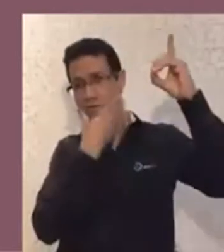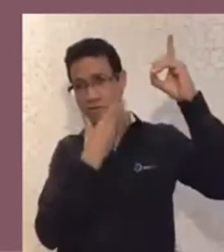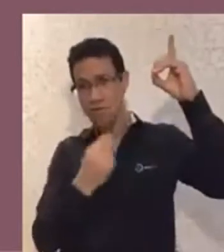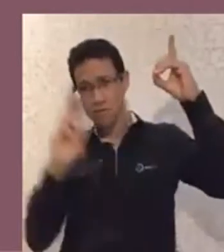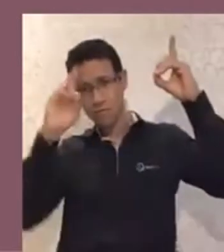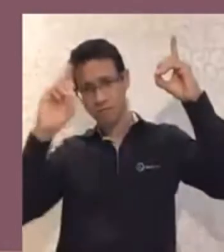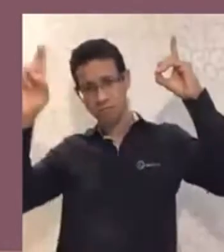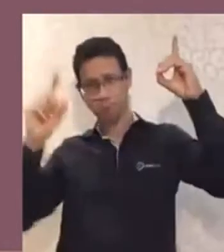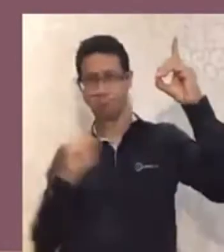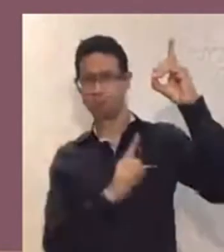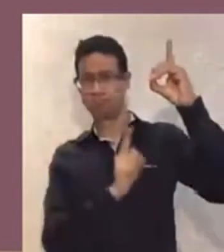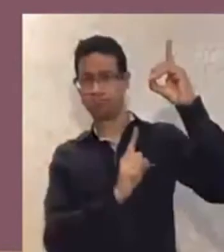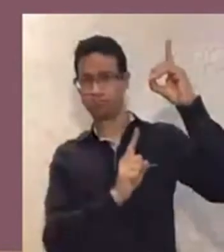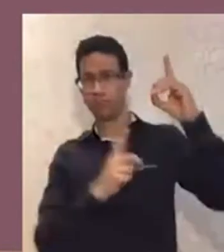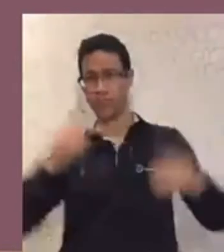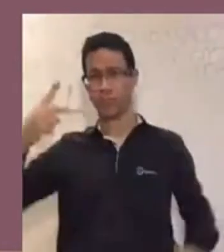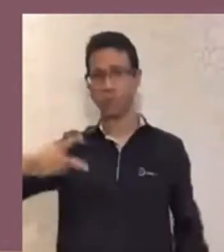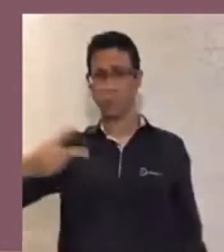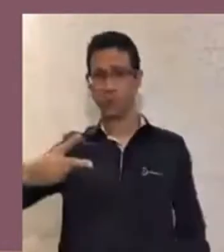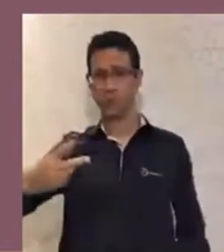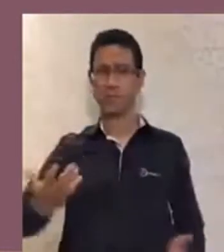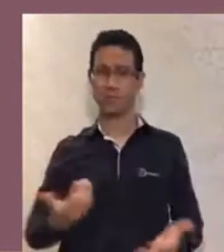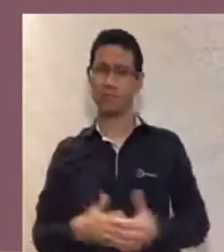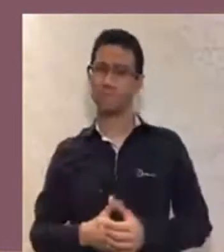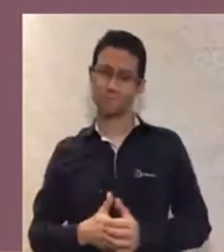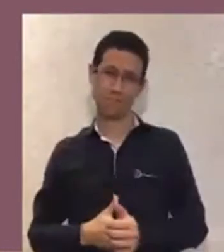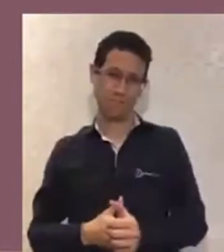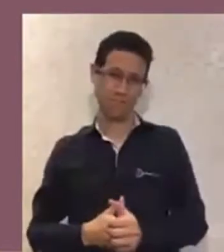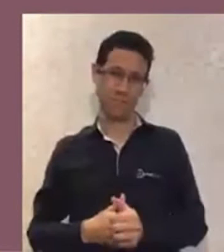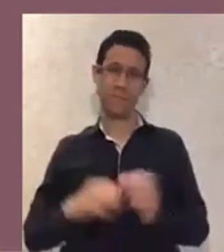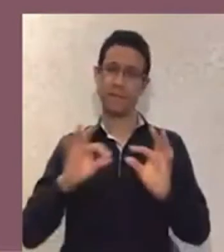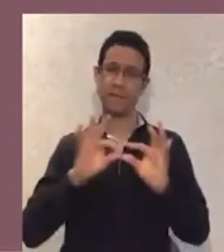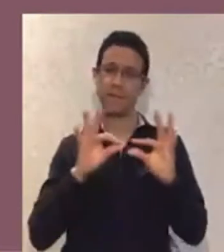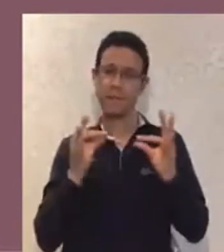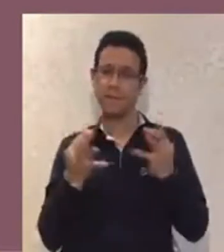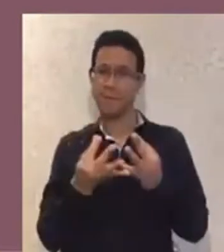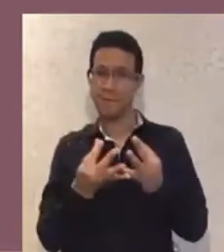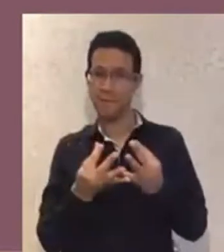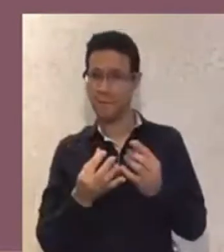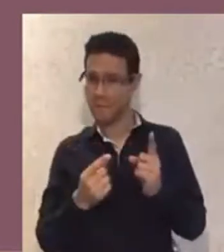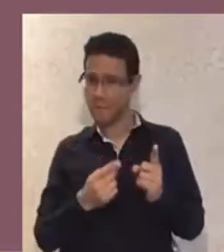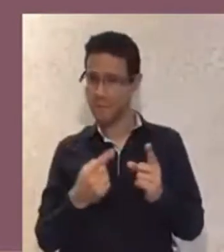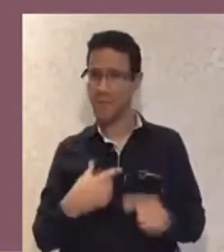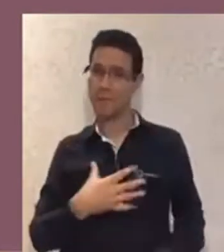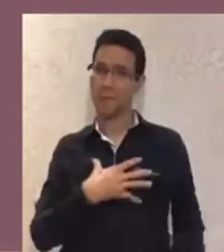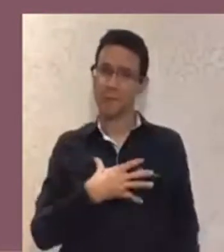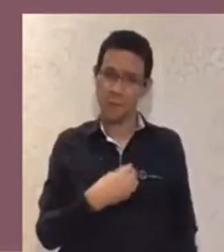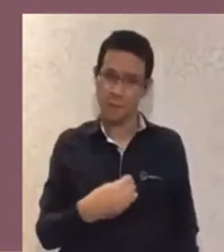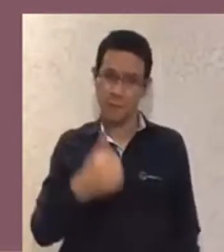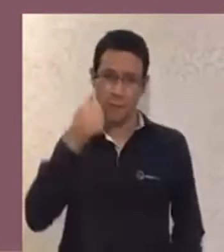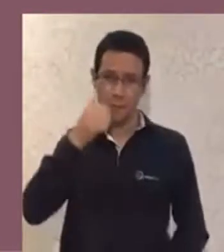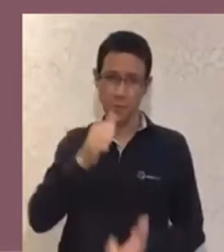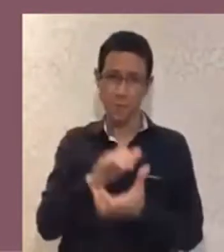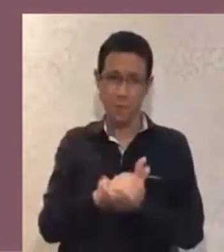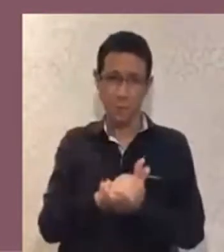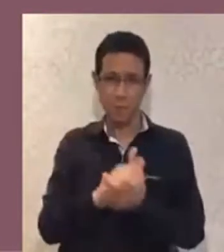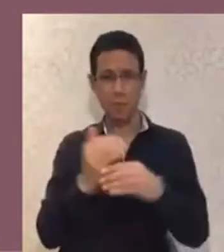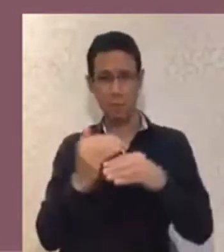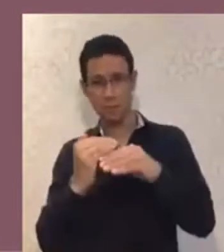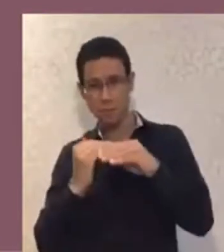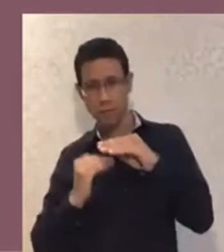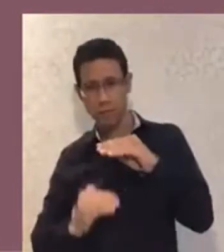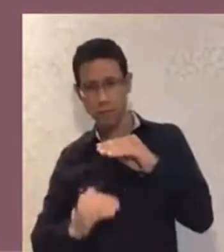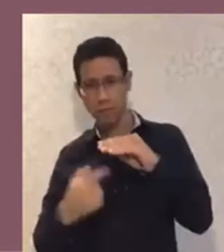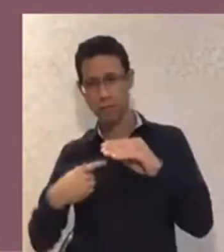a sua família, a esposa, os filhos, lhe eram subordinados, ele tinha direito de